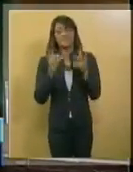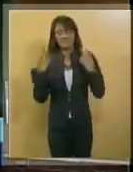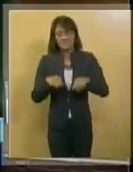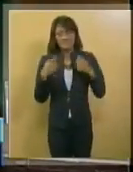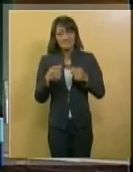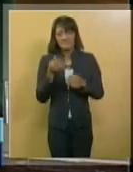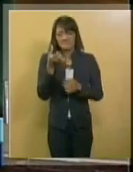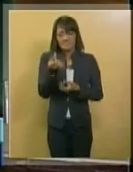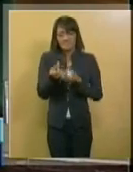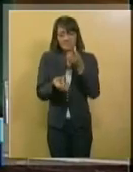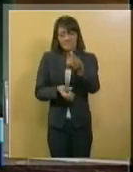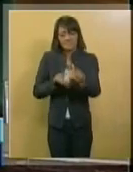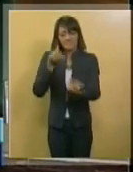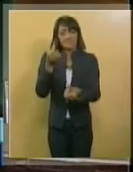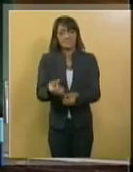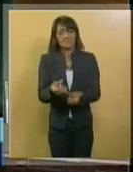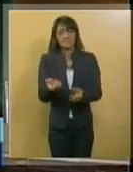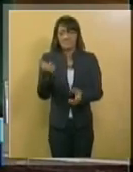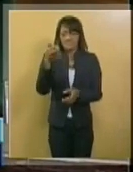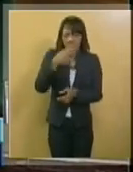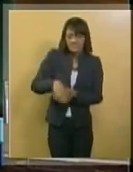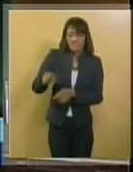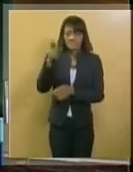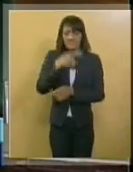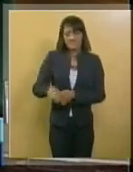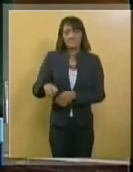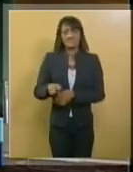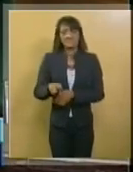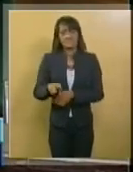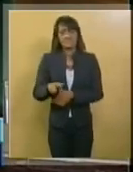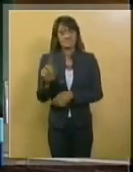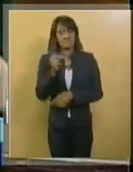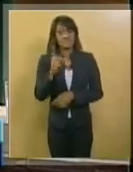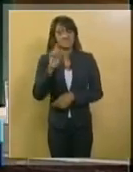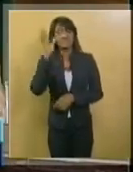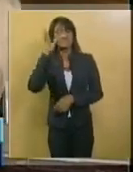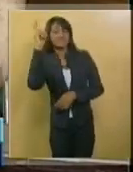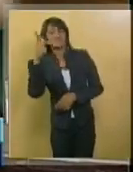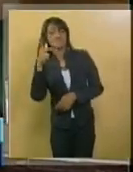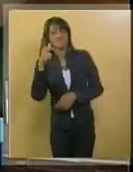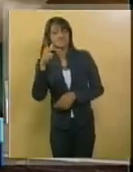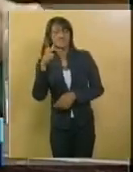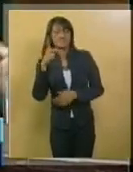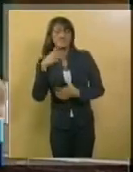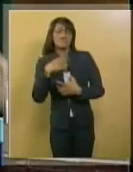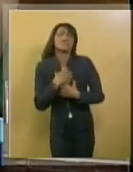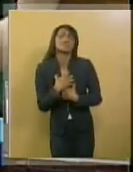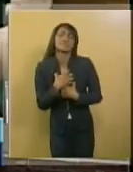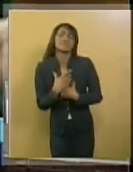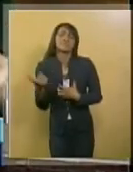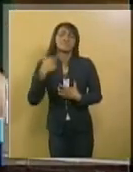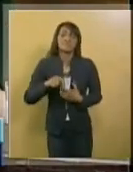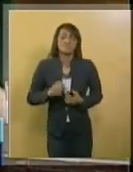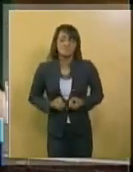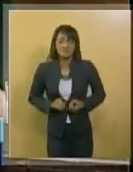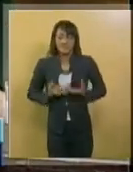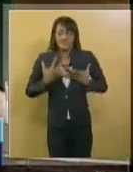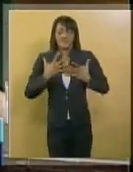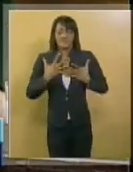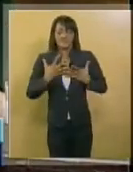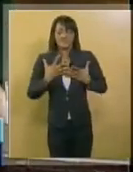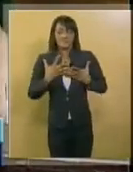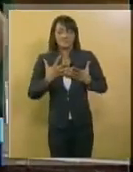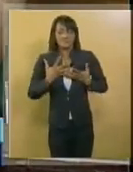cada 6 meses por revisão para simplesmente não correr o risco de baixar a imunidade e voltar a eclodir a proliferação do parasita